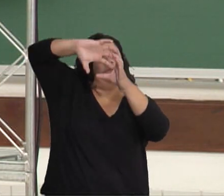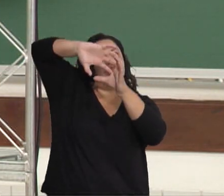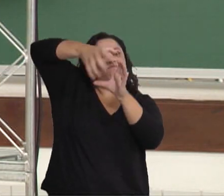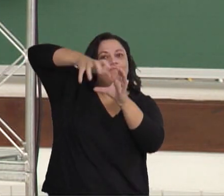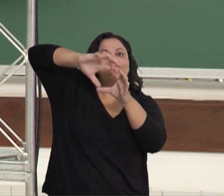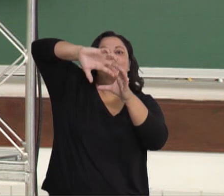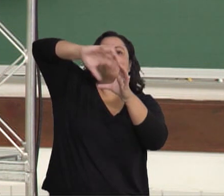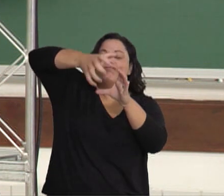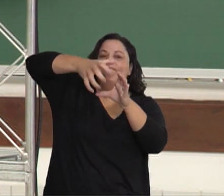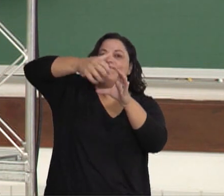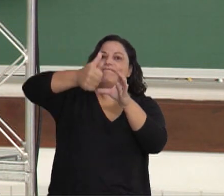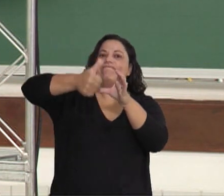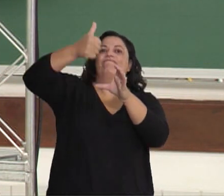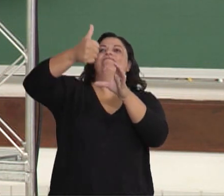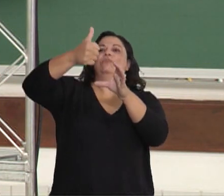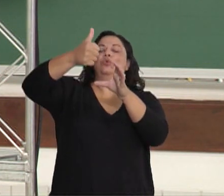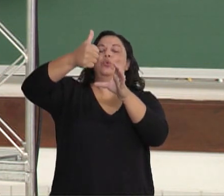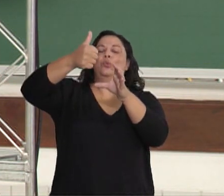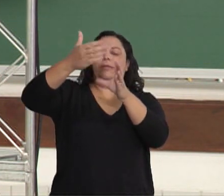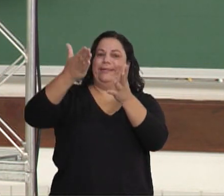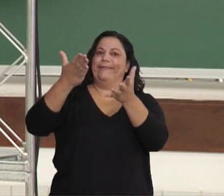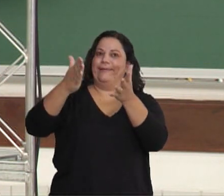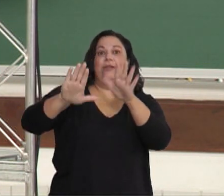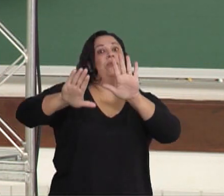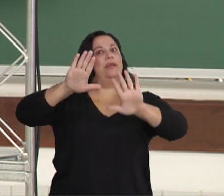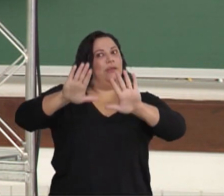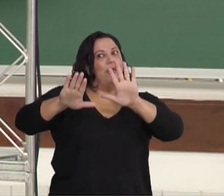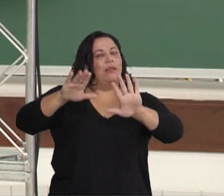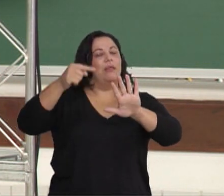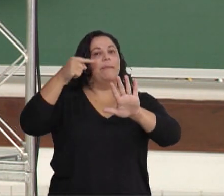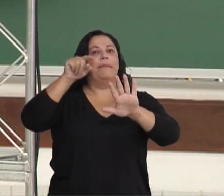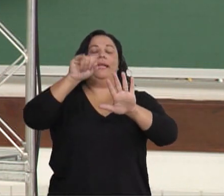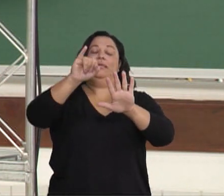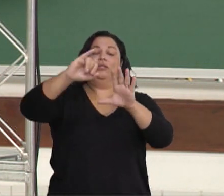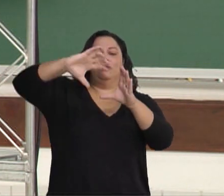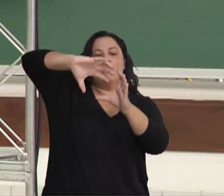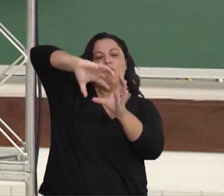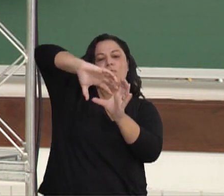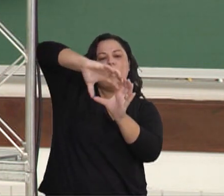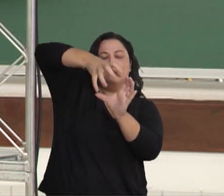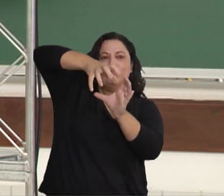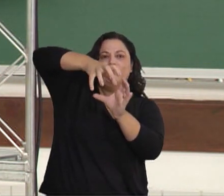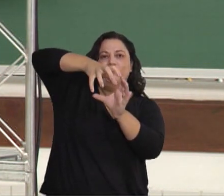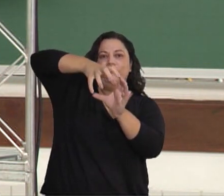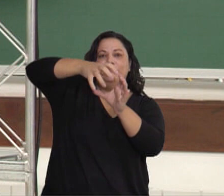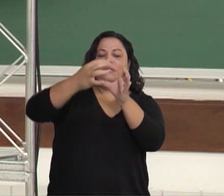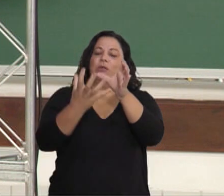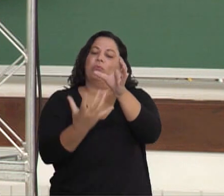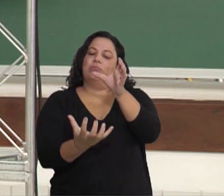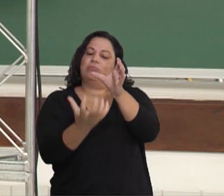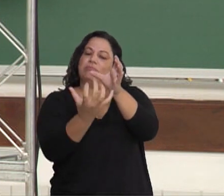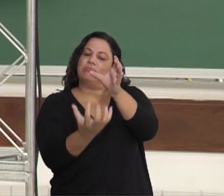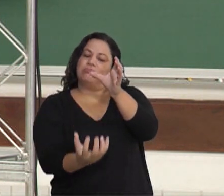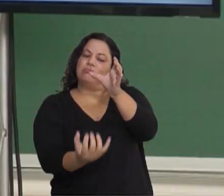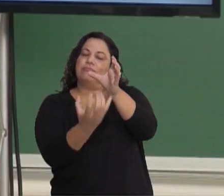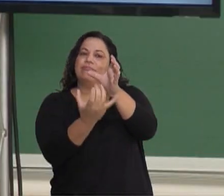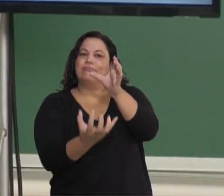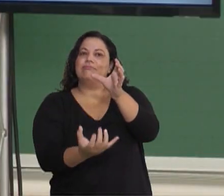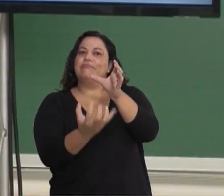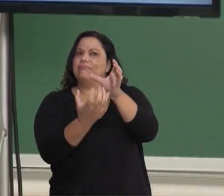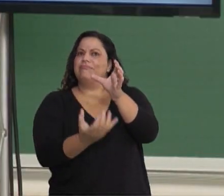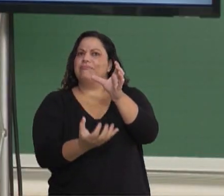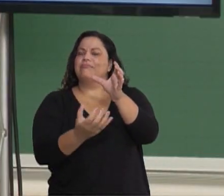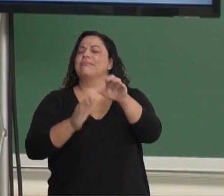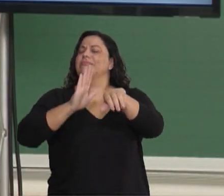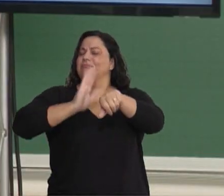uma tampa que ele está fazendo essa isolação, o que acontece? Você vai manter a temperatura do seu líquido ali dentro durante